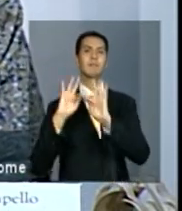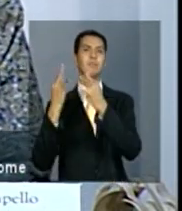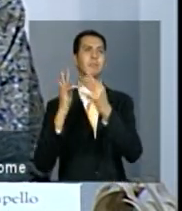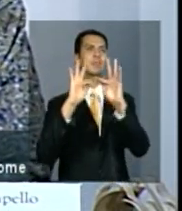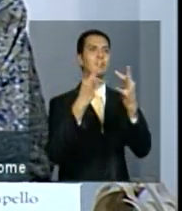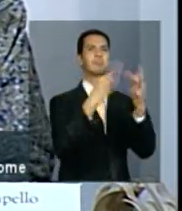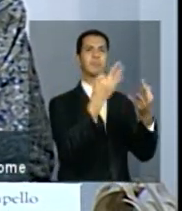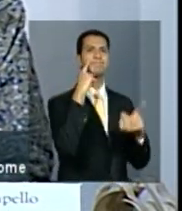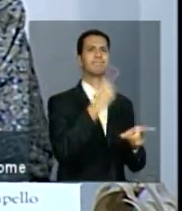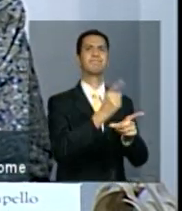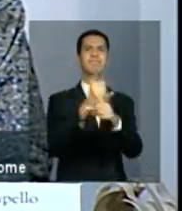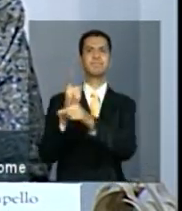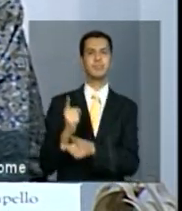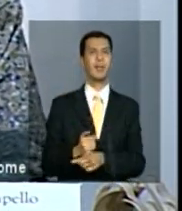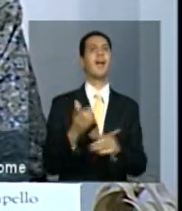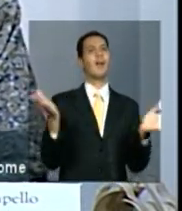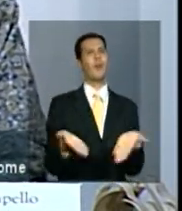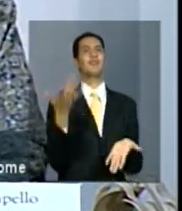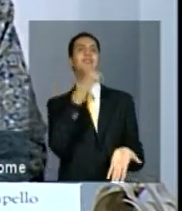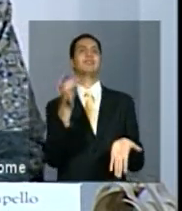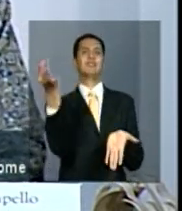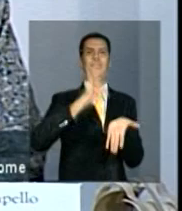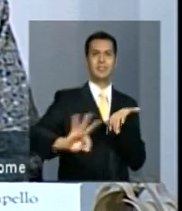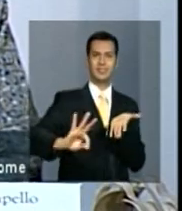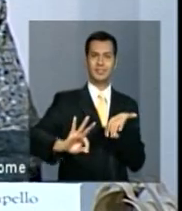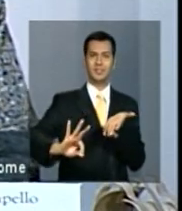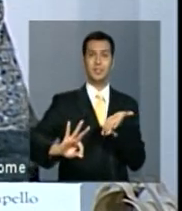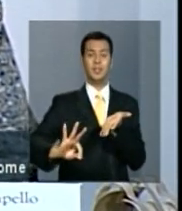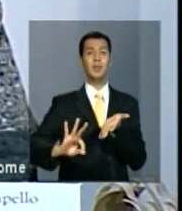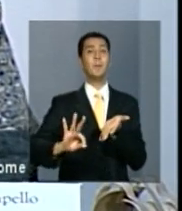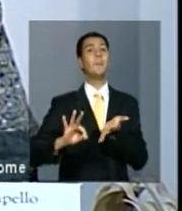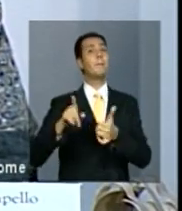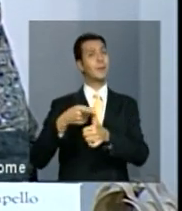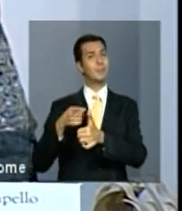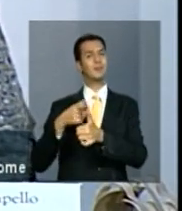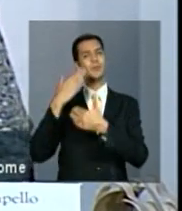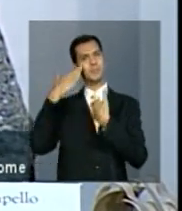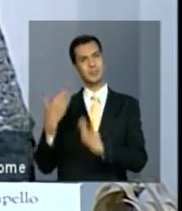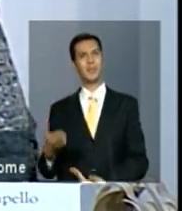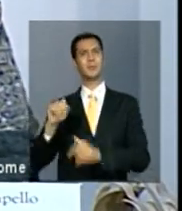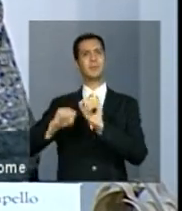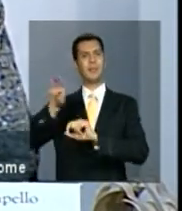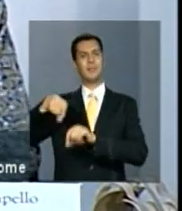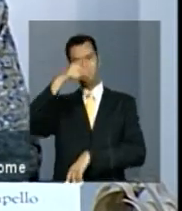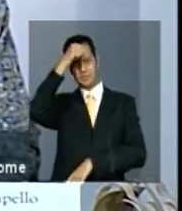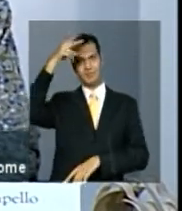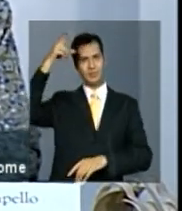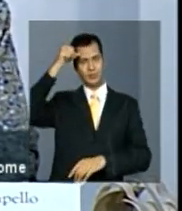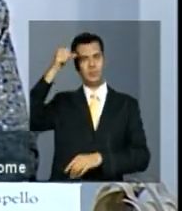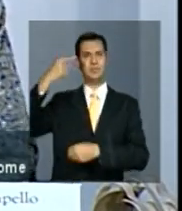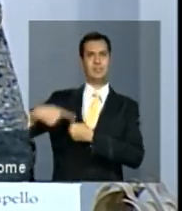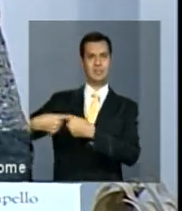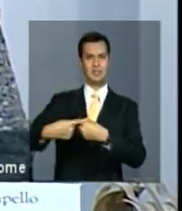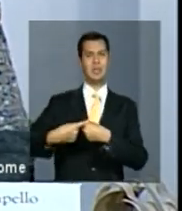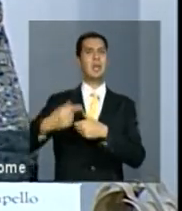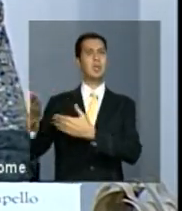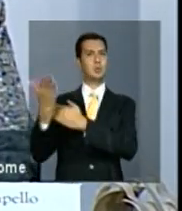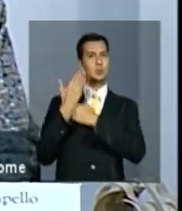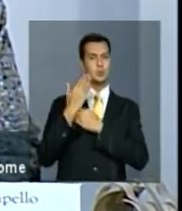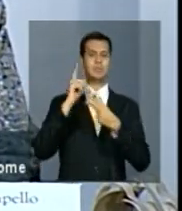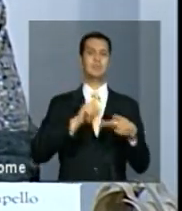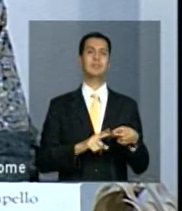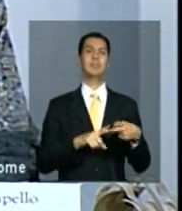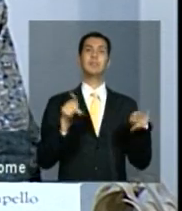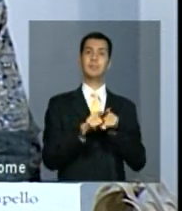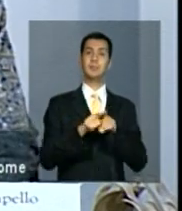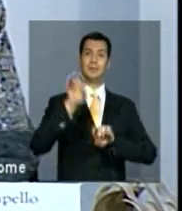que em grande medida ele se deveu à mobilização dos Municípios Mas também de outros atores como concessionário de energia elétrica